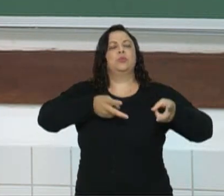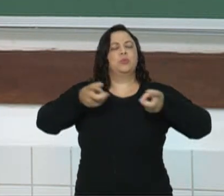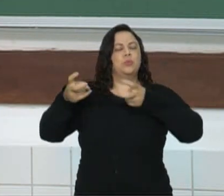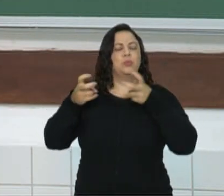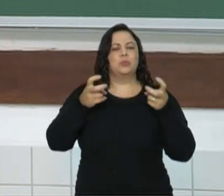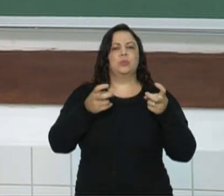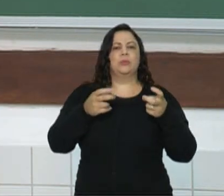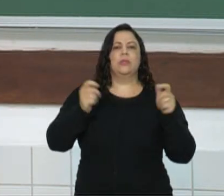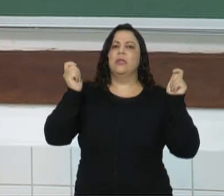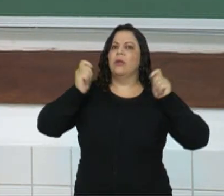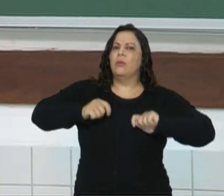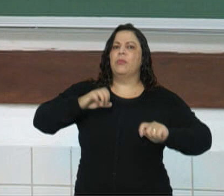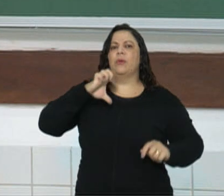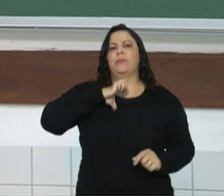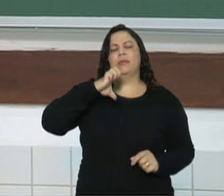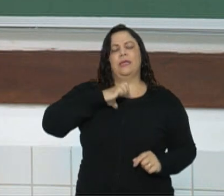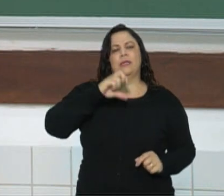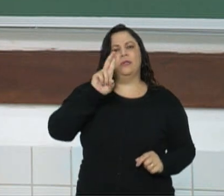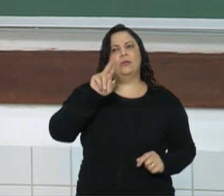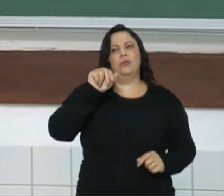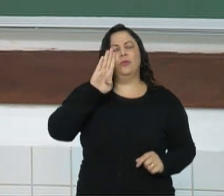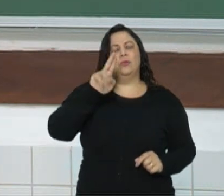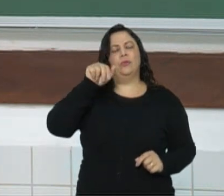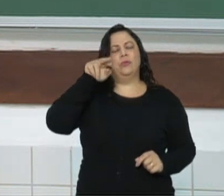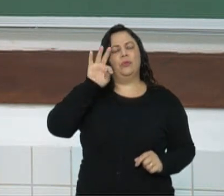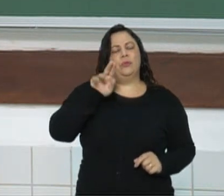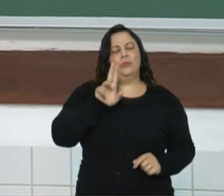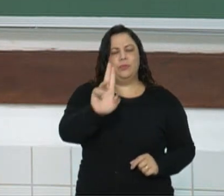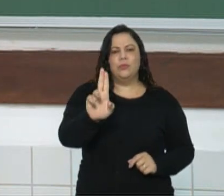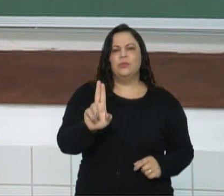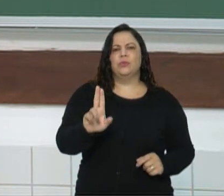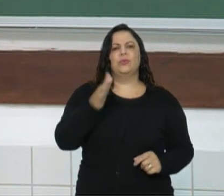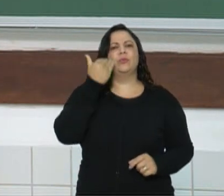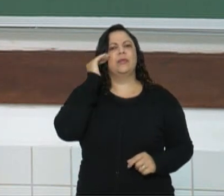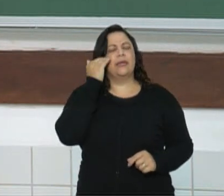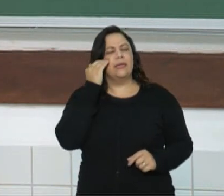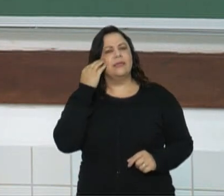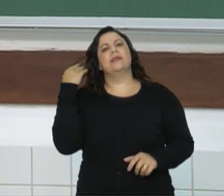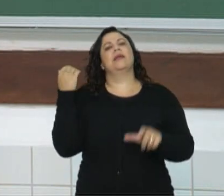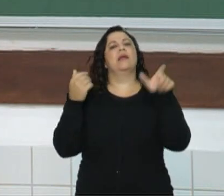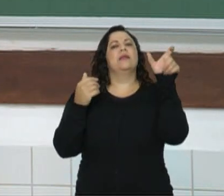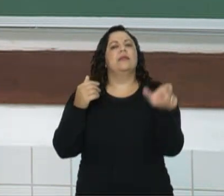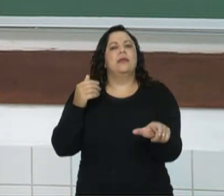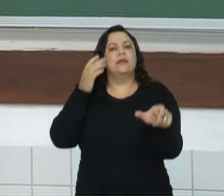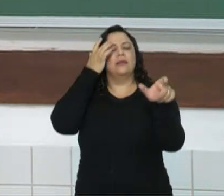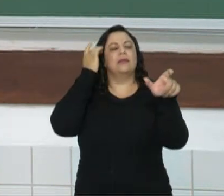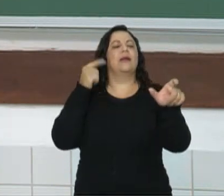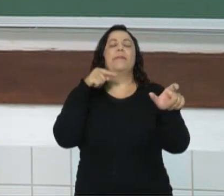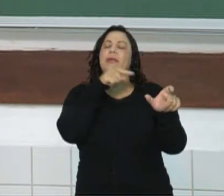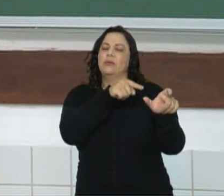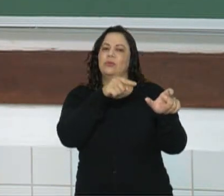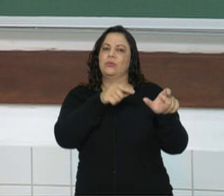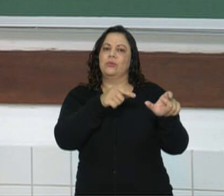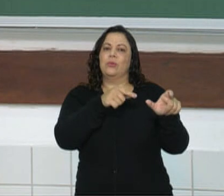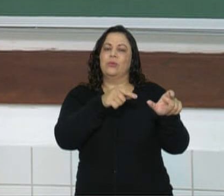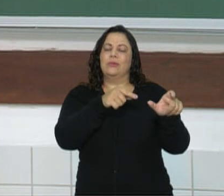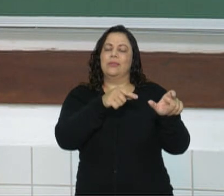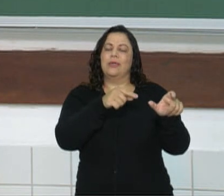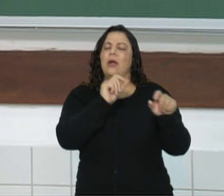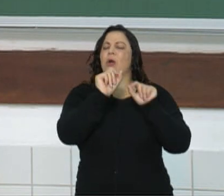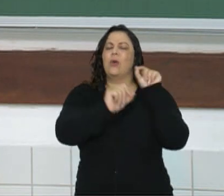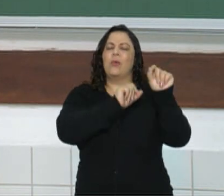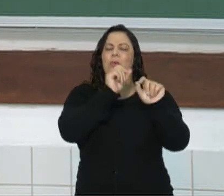eu vou procurar entender não só características, mas entender esse indivíduo a partir do grupo que ele está inserido